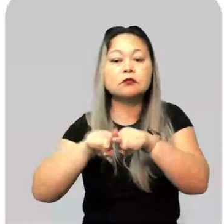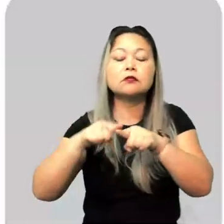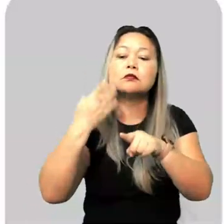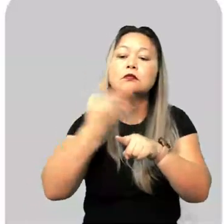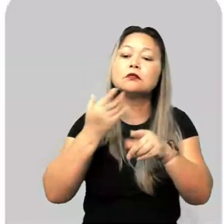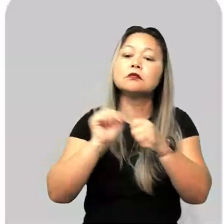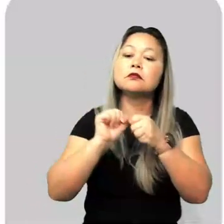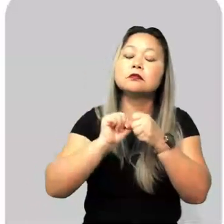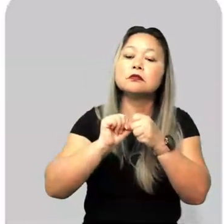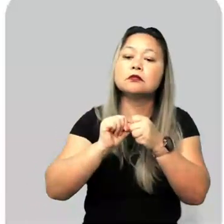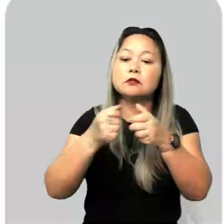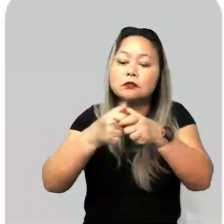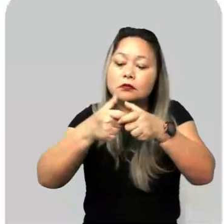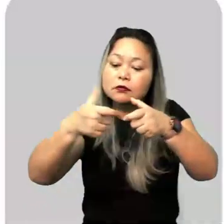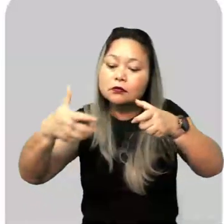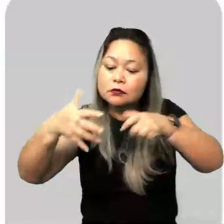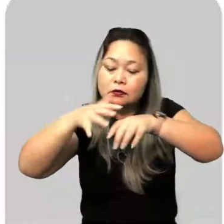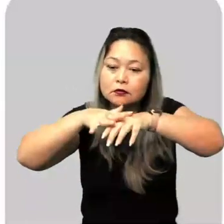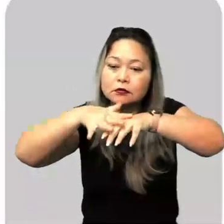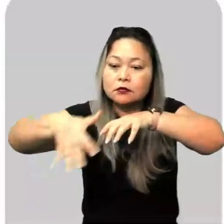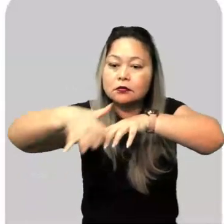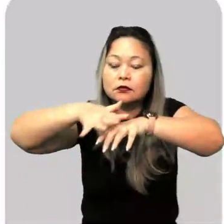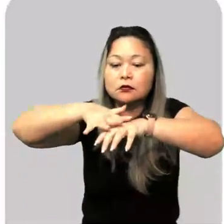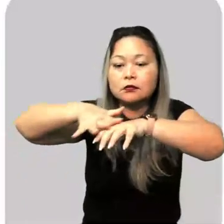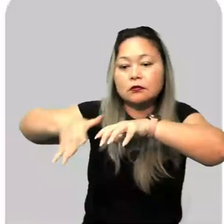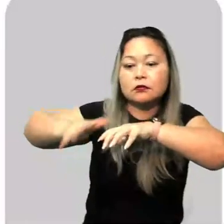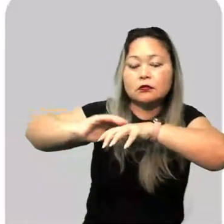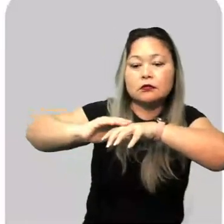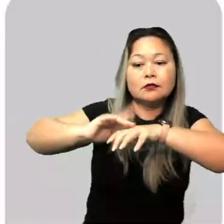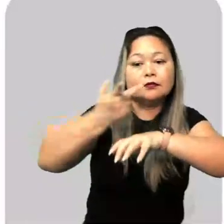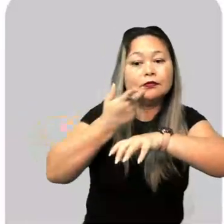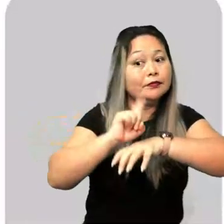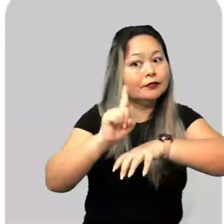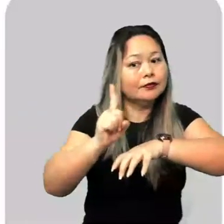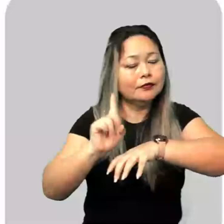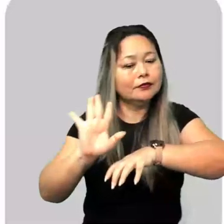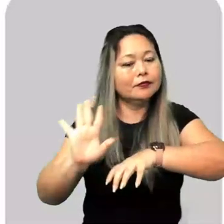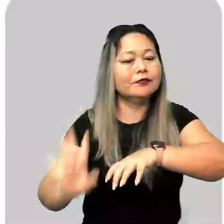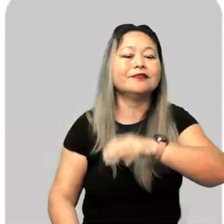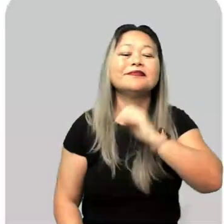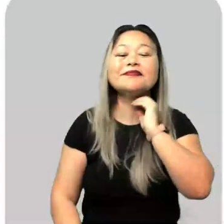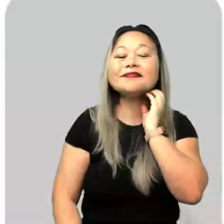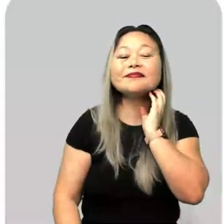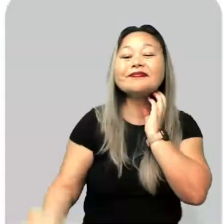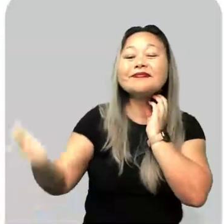né? De grande extensão e que funciona, não vou dar. Calma.